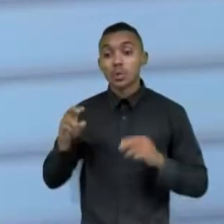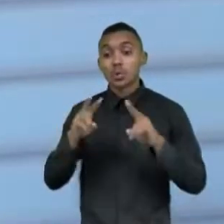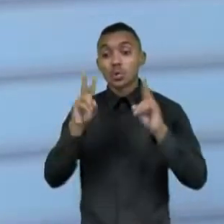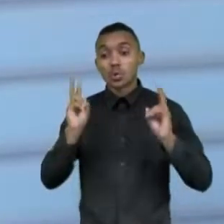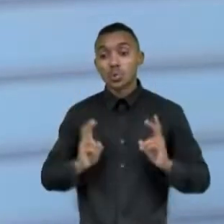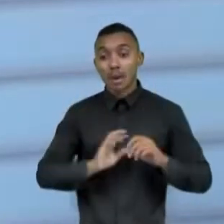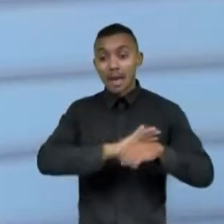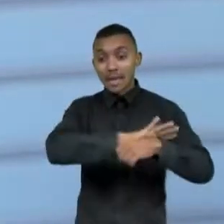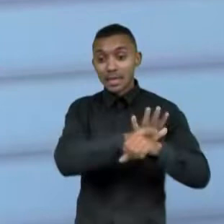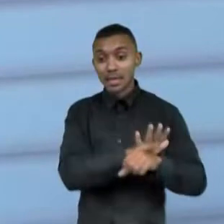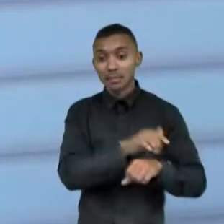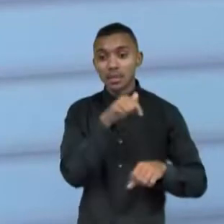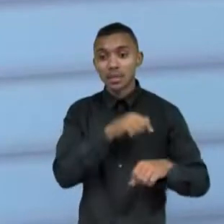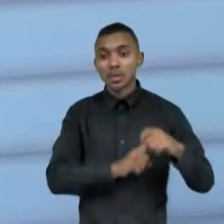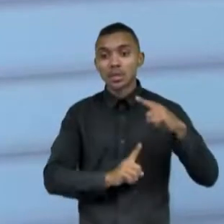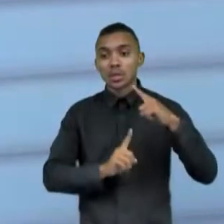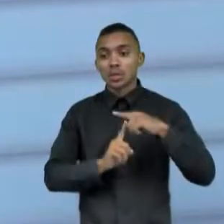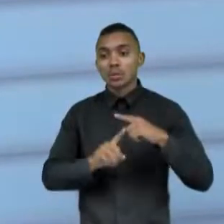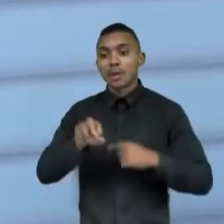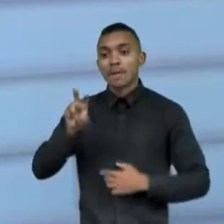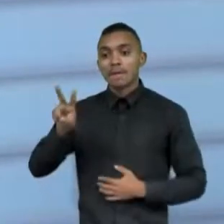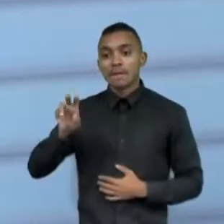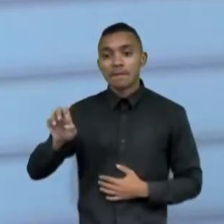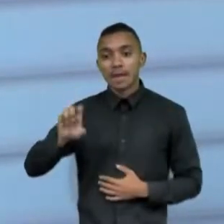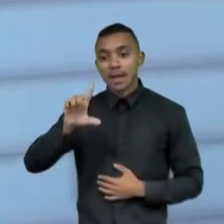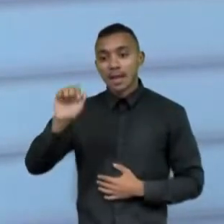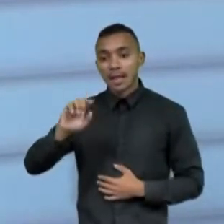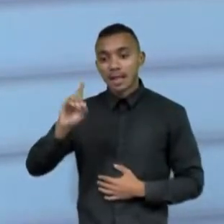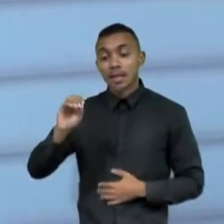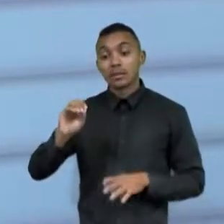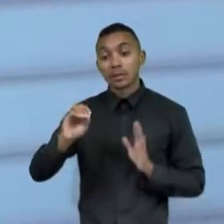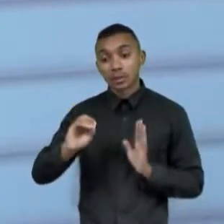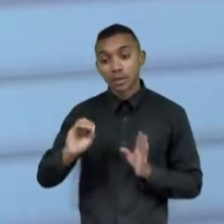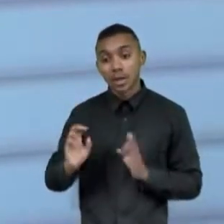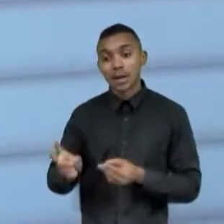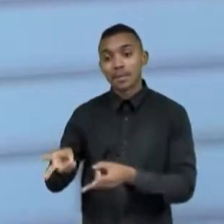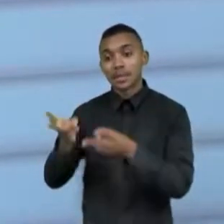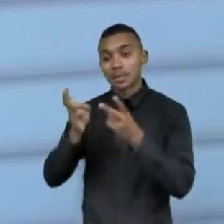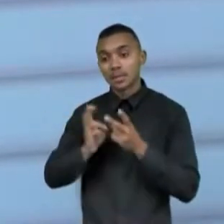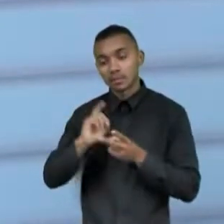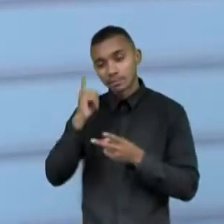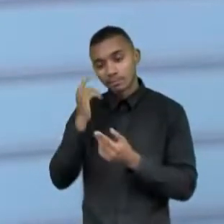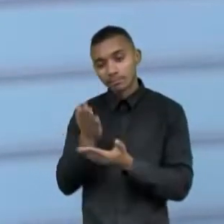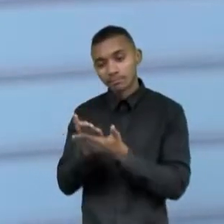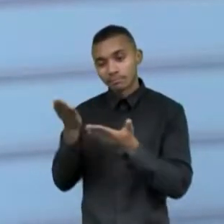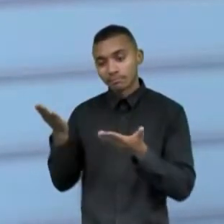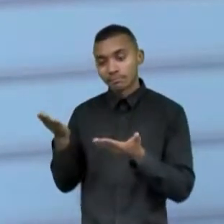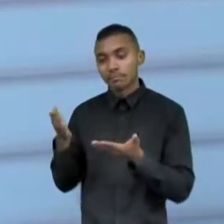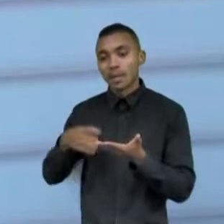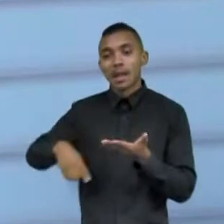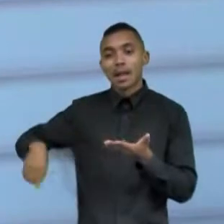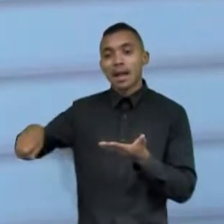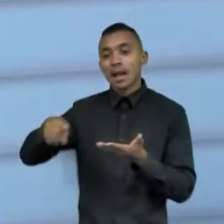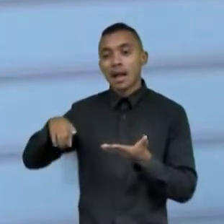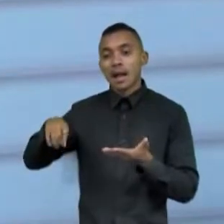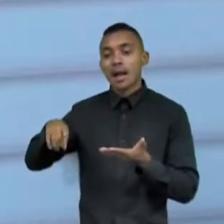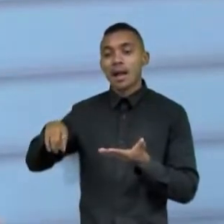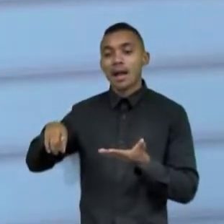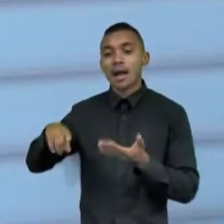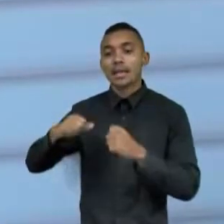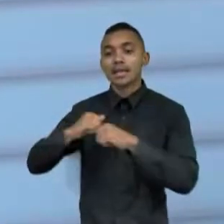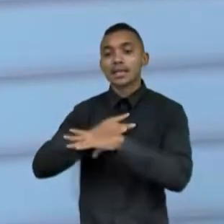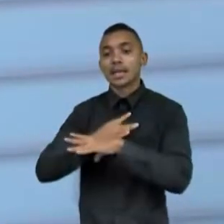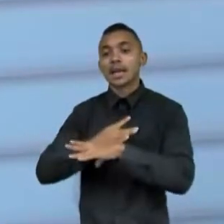racismo velado, né? A gente acompanha uma comunidade que é Córrego de Ubaranas, né? Na cidade